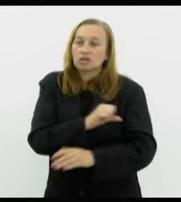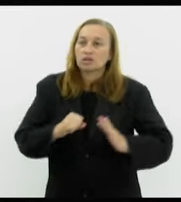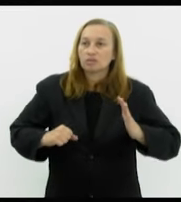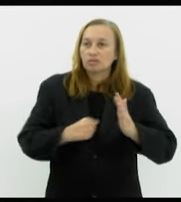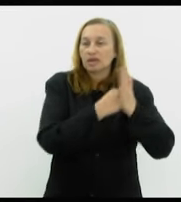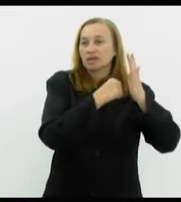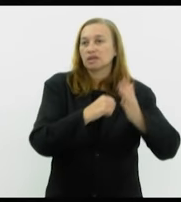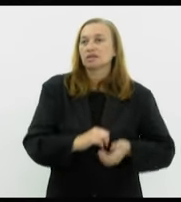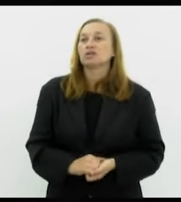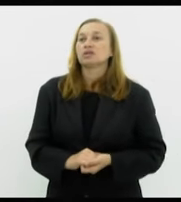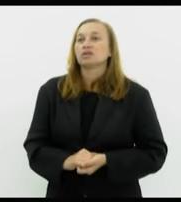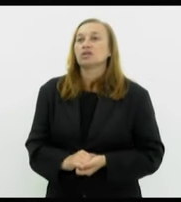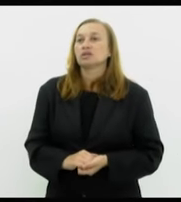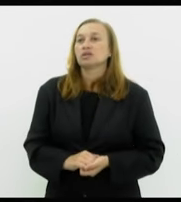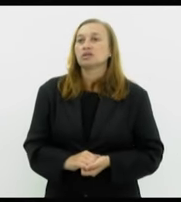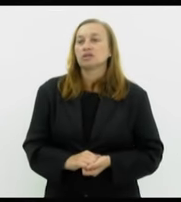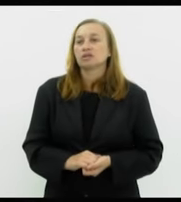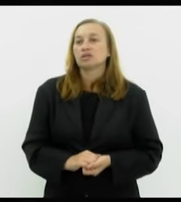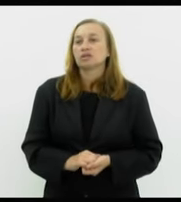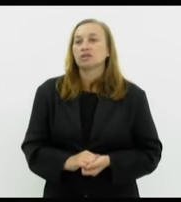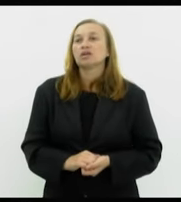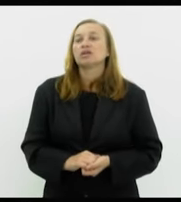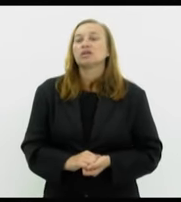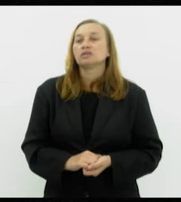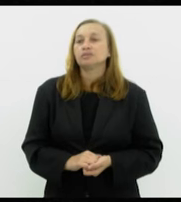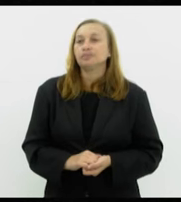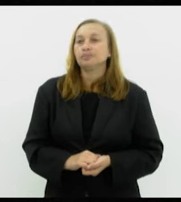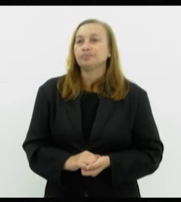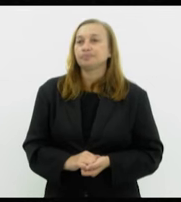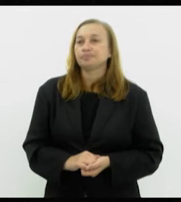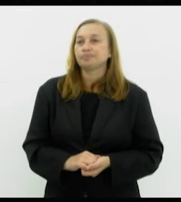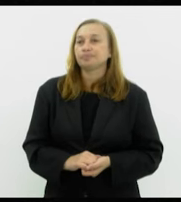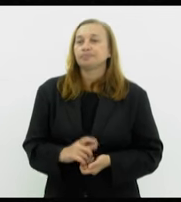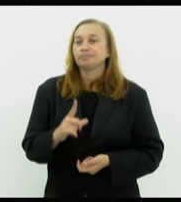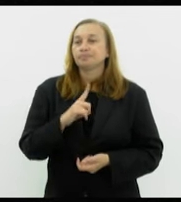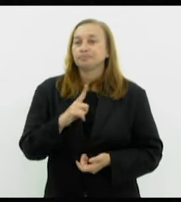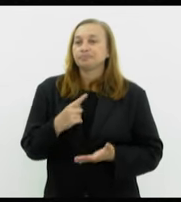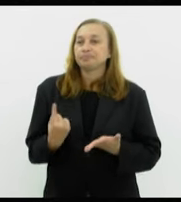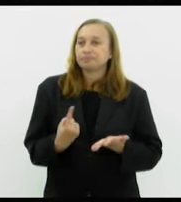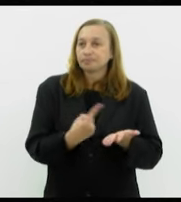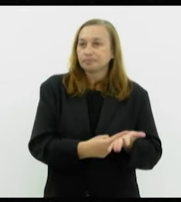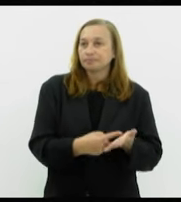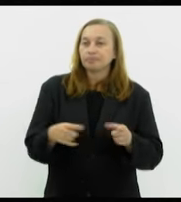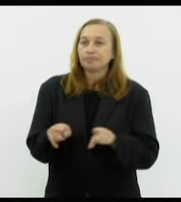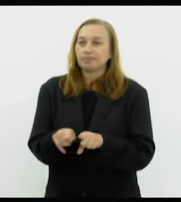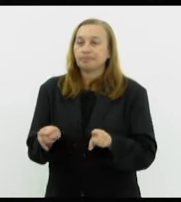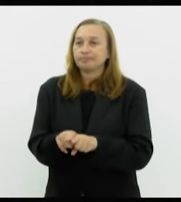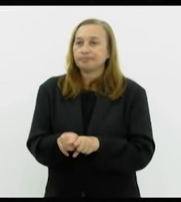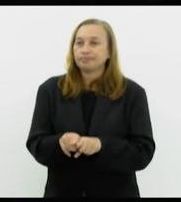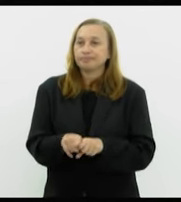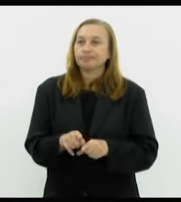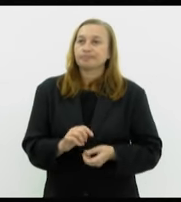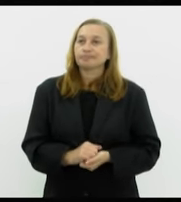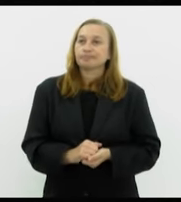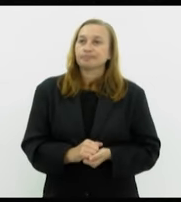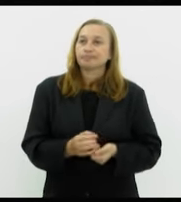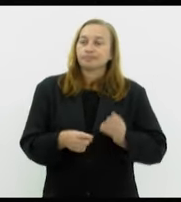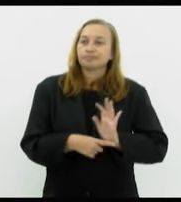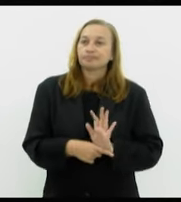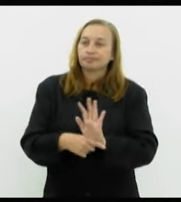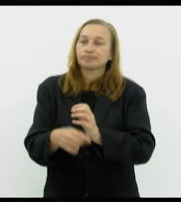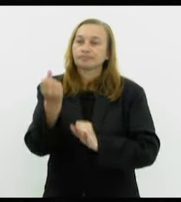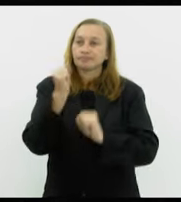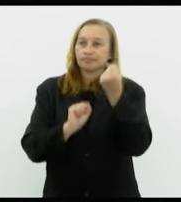impactada. Não menos importante, nós temos um compromisso também de recuperar a nossa